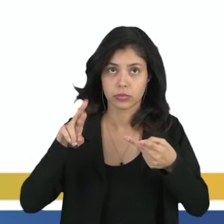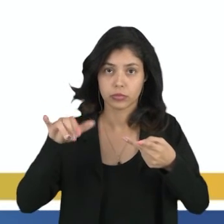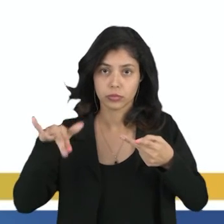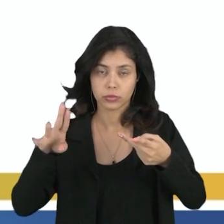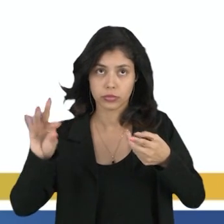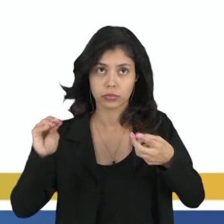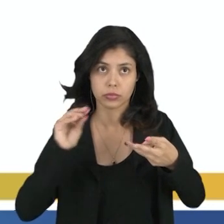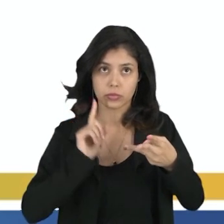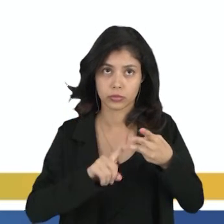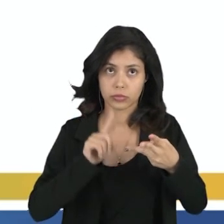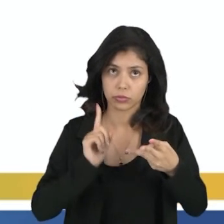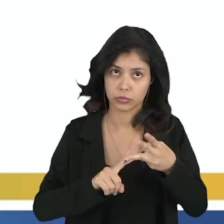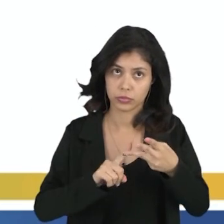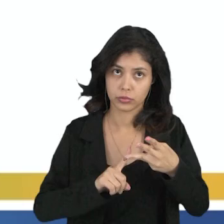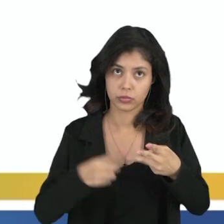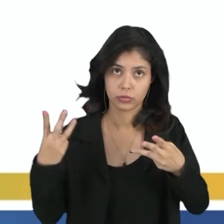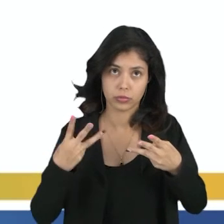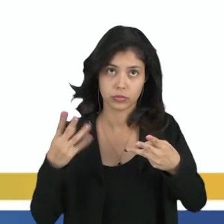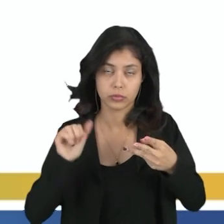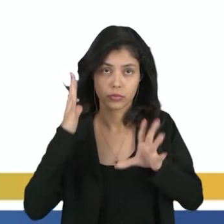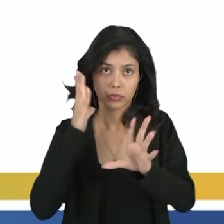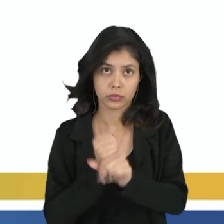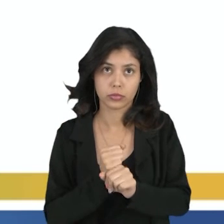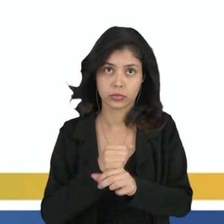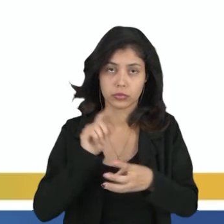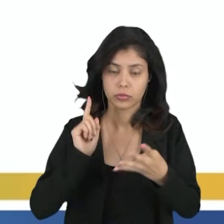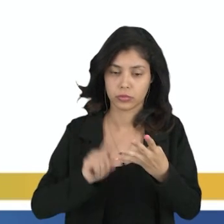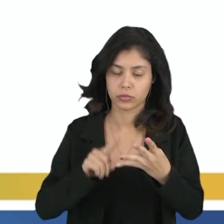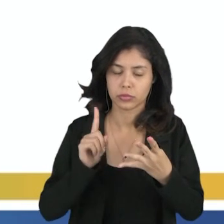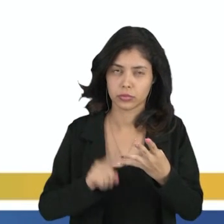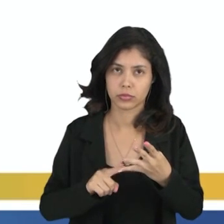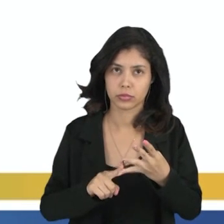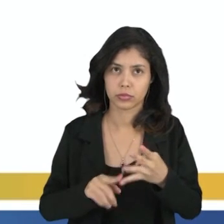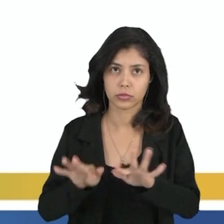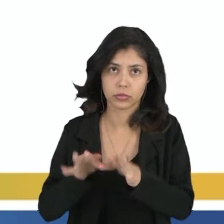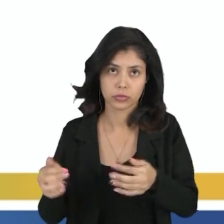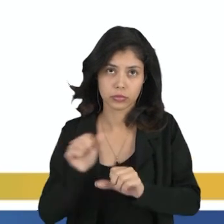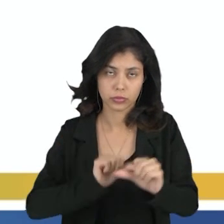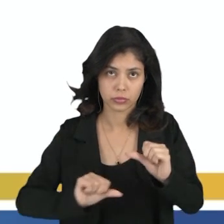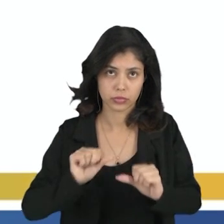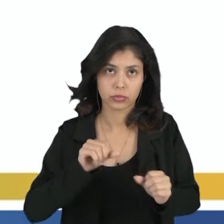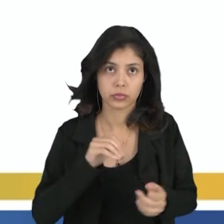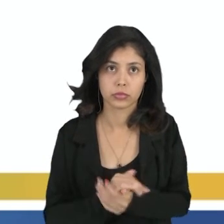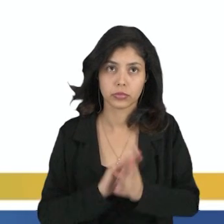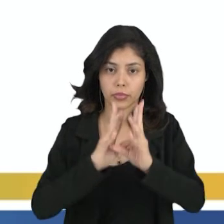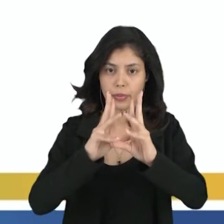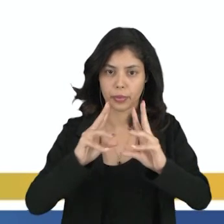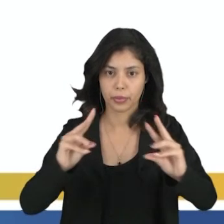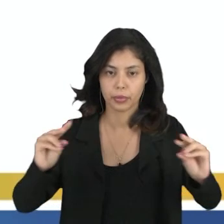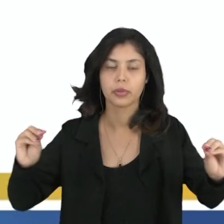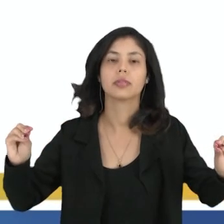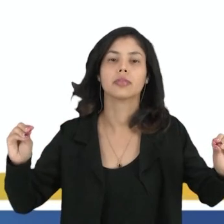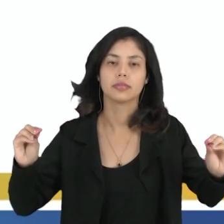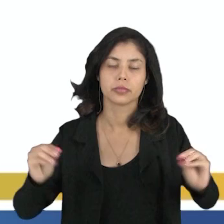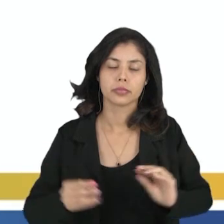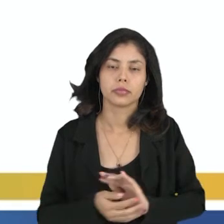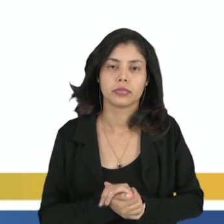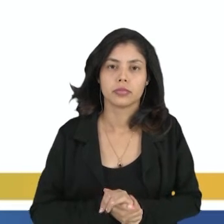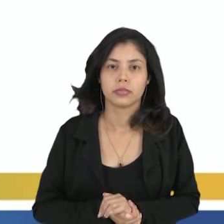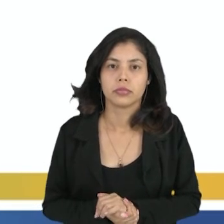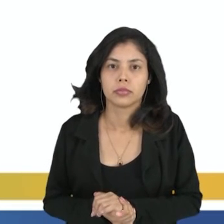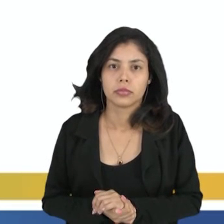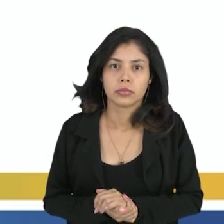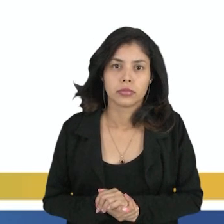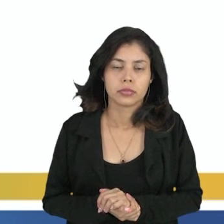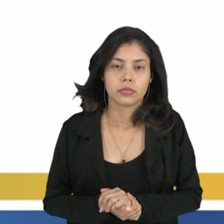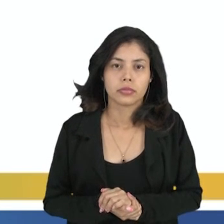é de deslocamento, se a reação 3 é de adição, se a reação 1 é simples troca ou se a reação 3